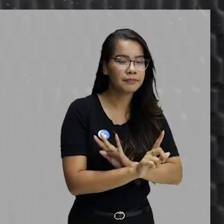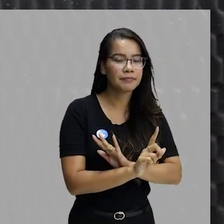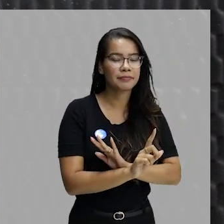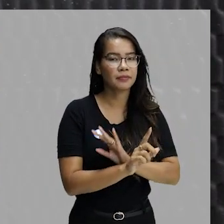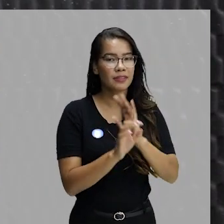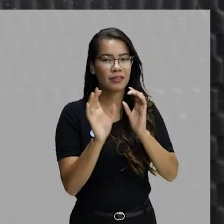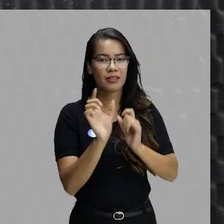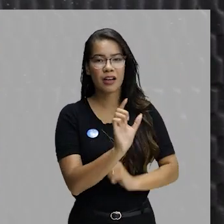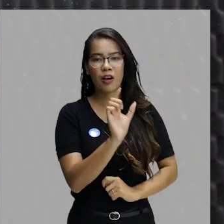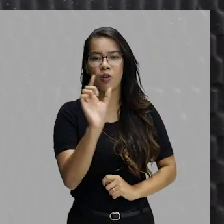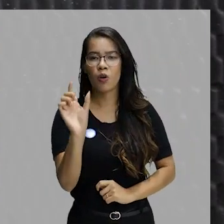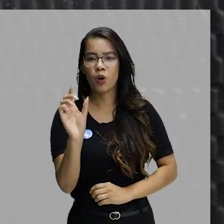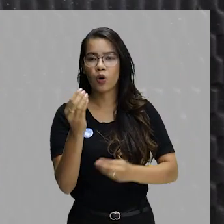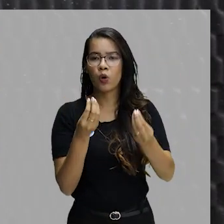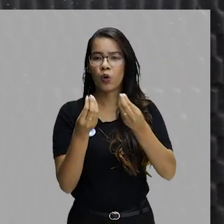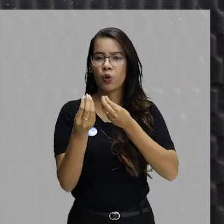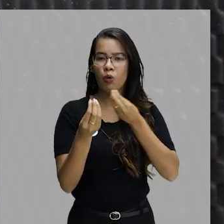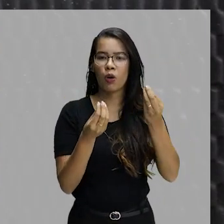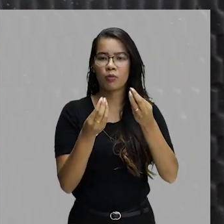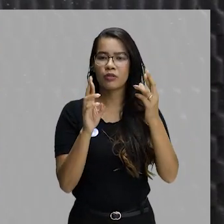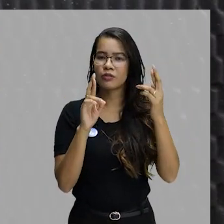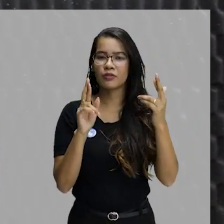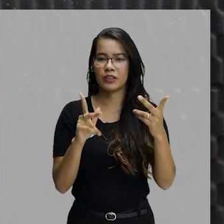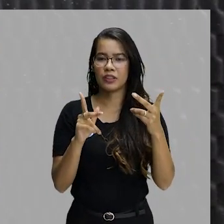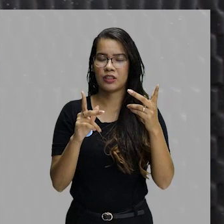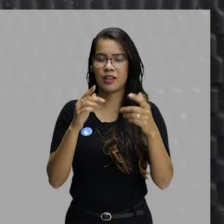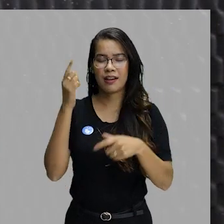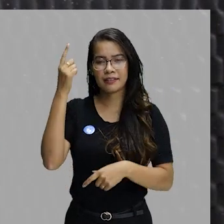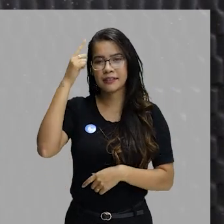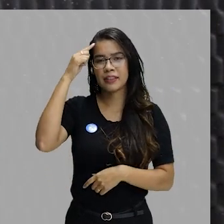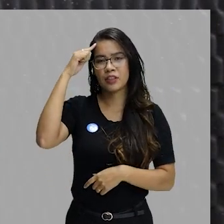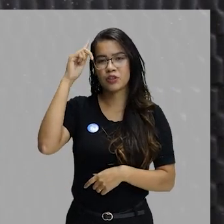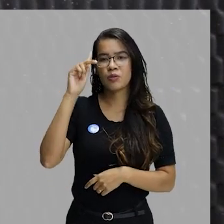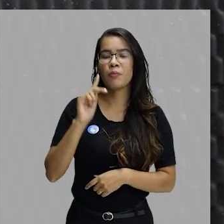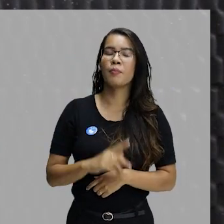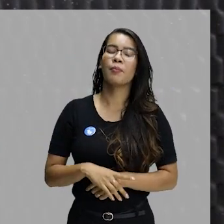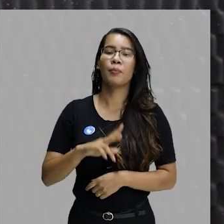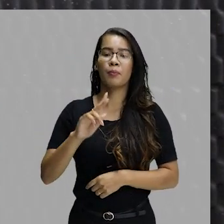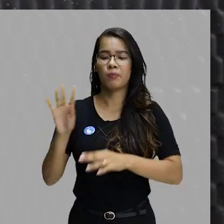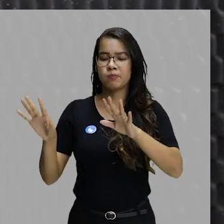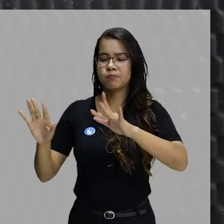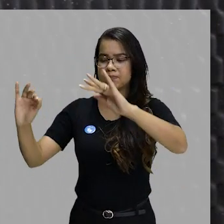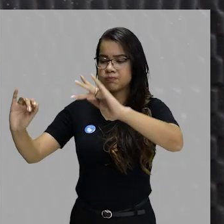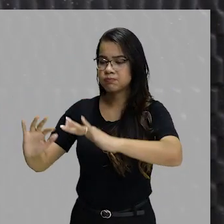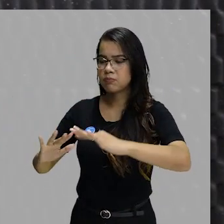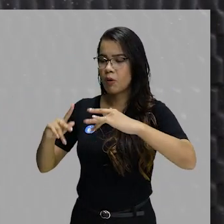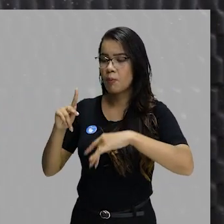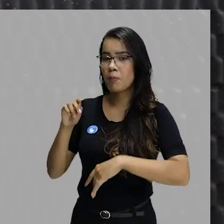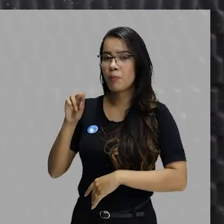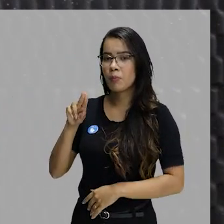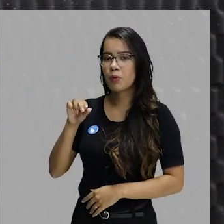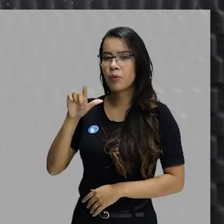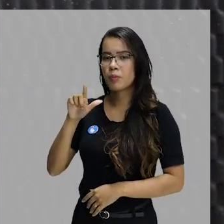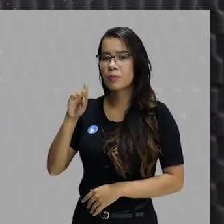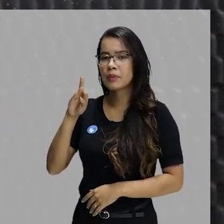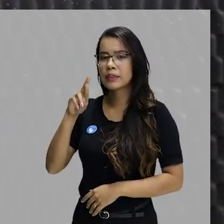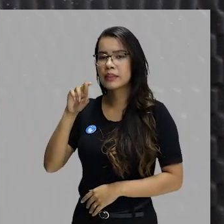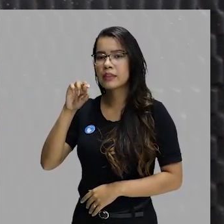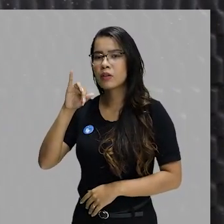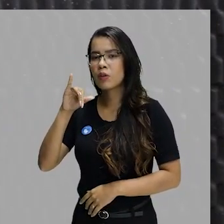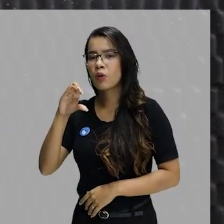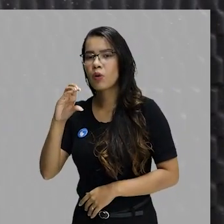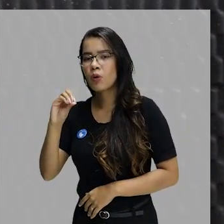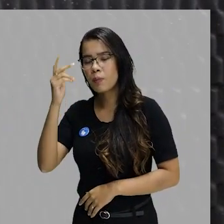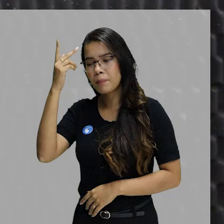a ideia de público, a ideia para satisfazer o povo romano. Afinal de